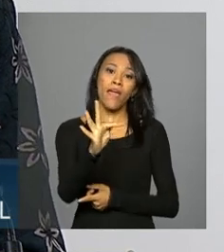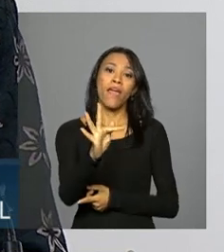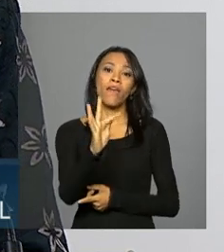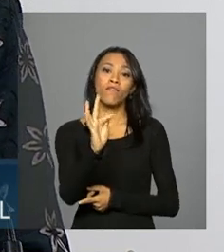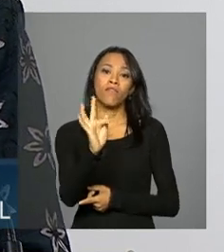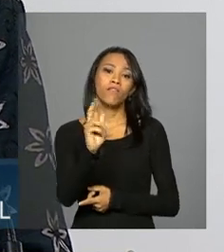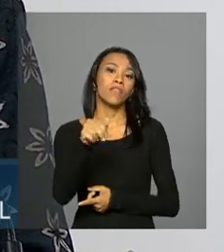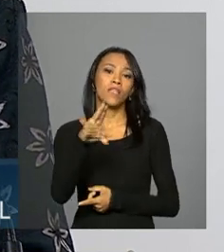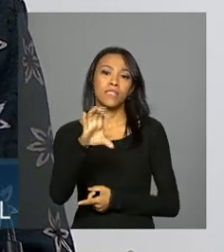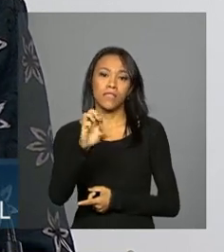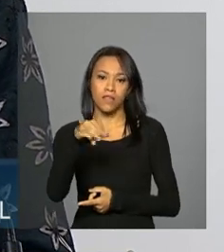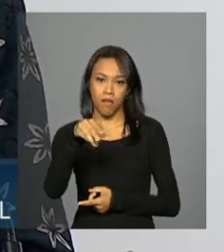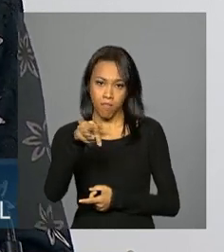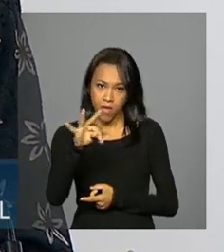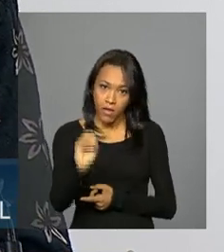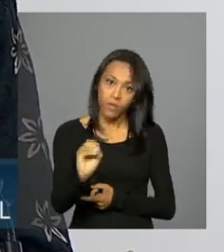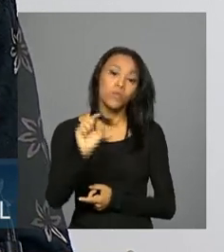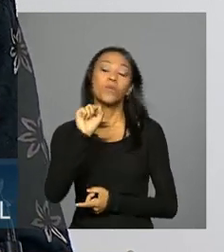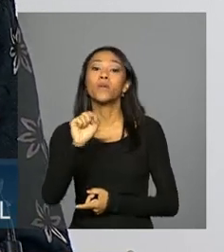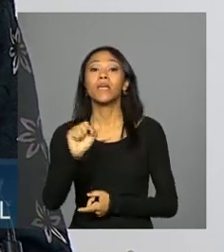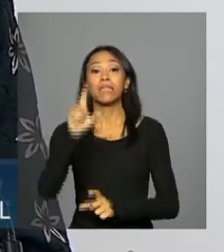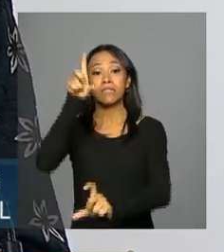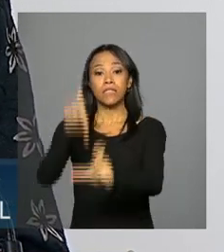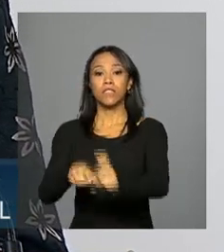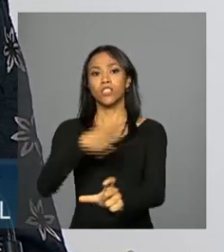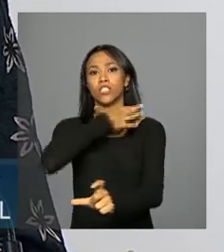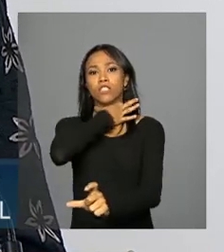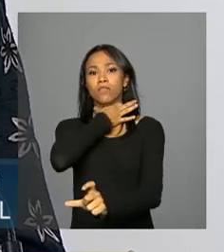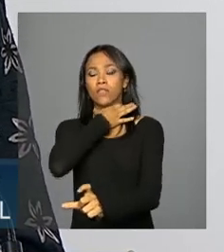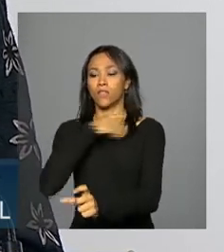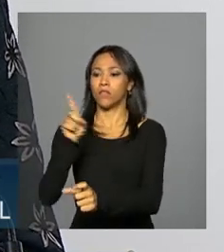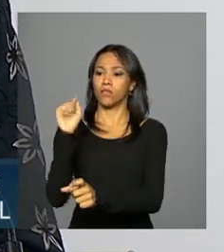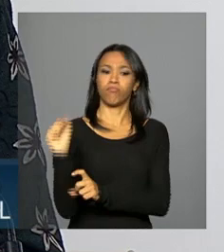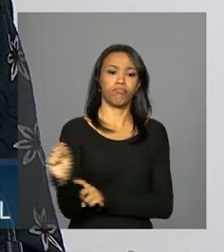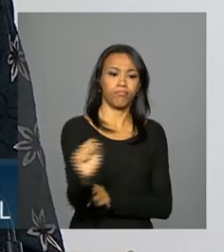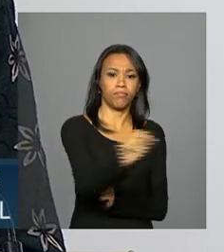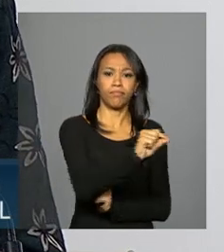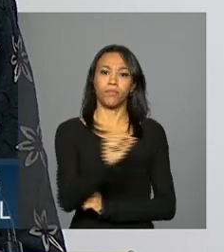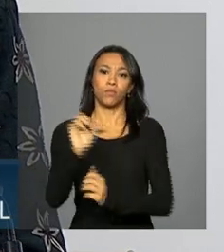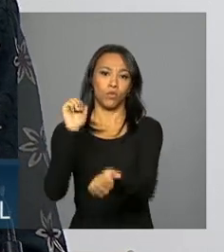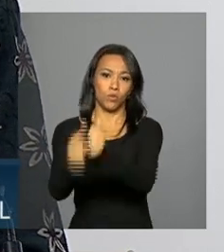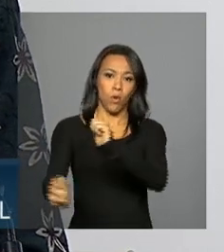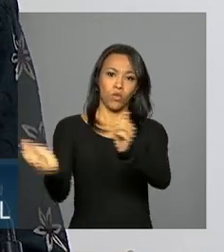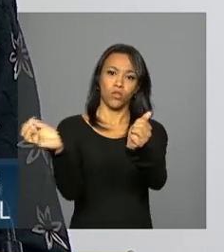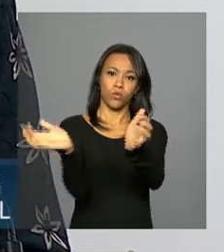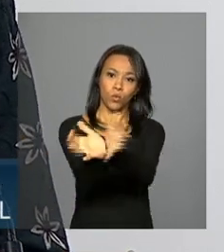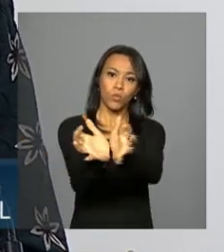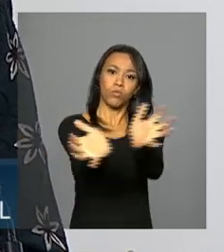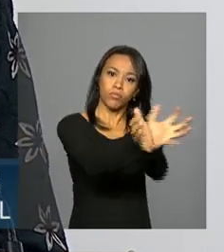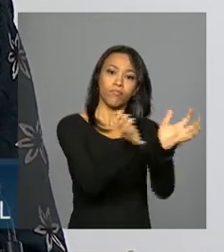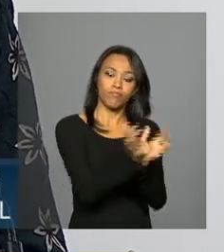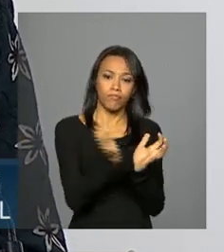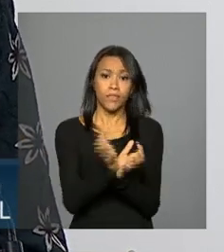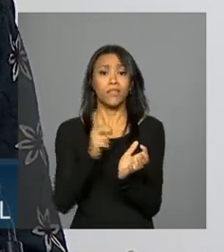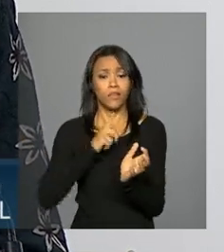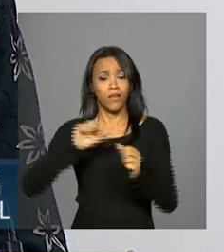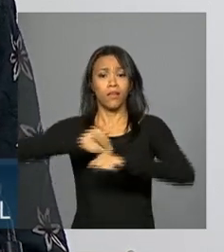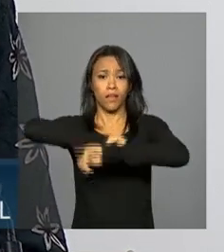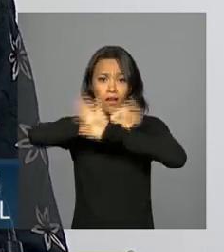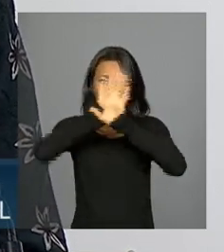clubes, estabelecendo como contrapartida compromissos com regras de governança, de transparência e